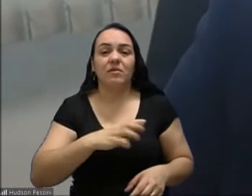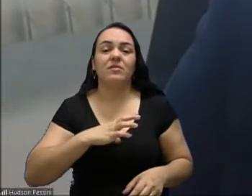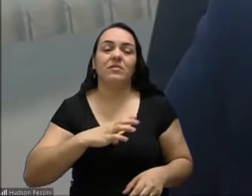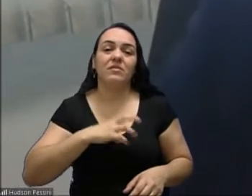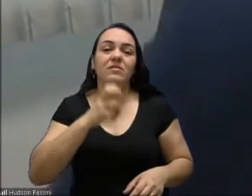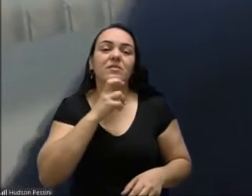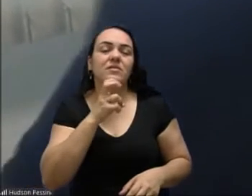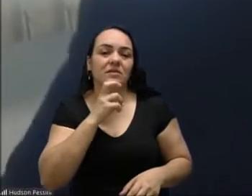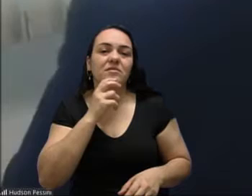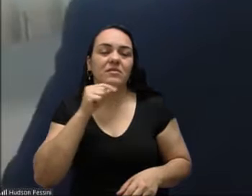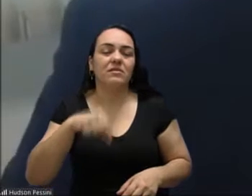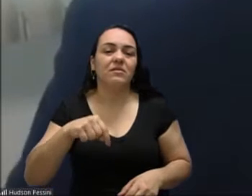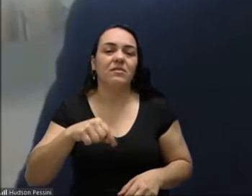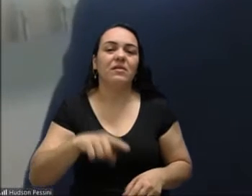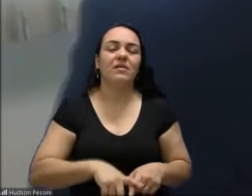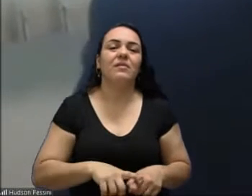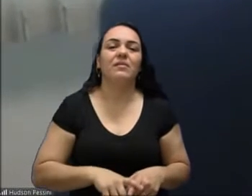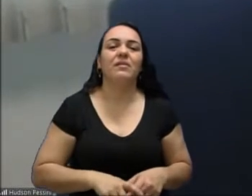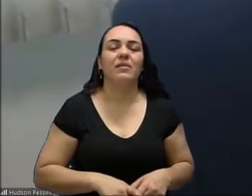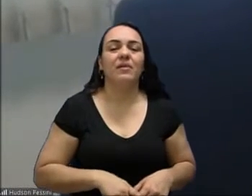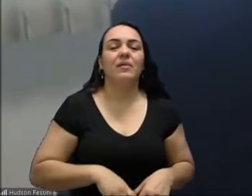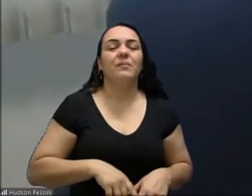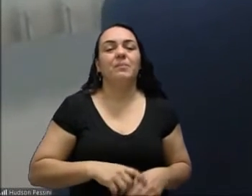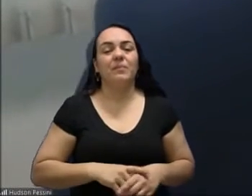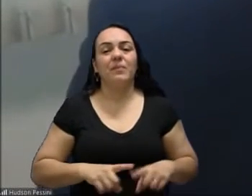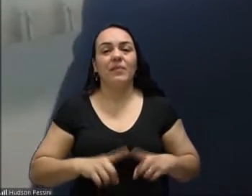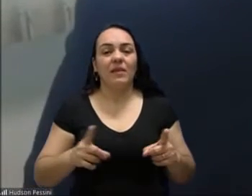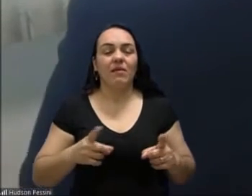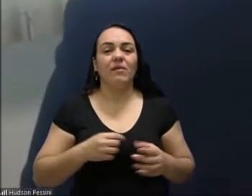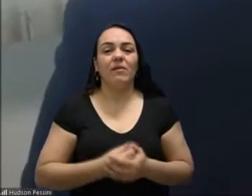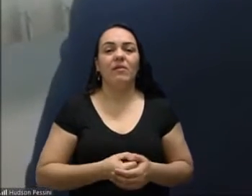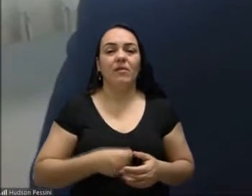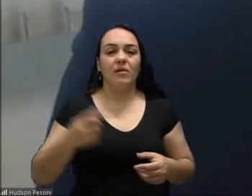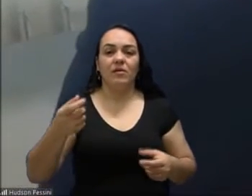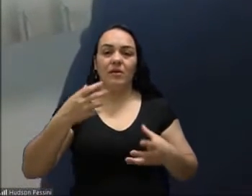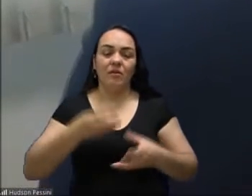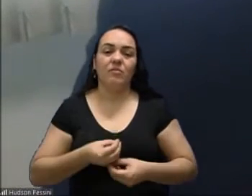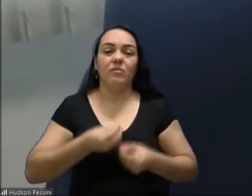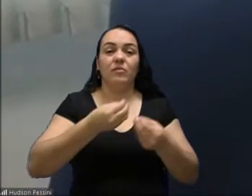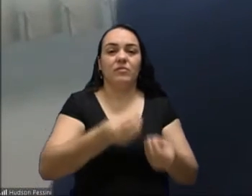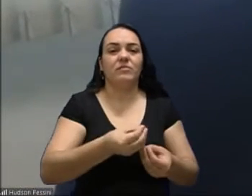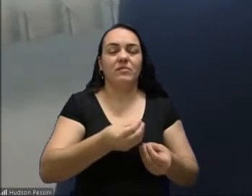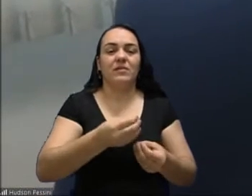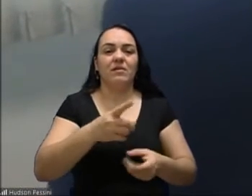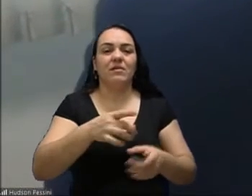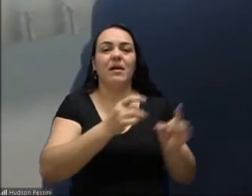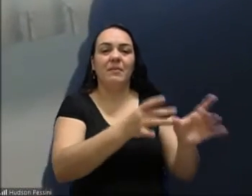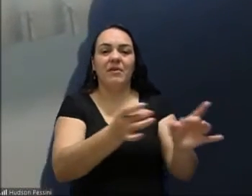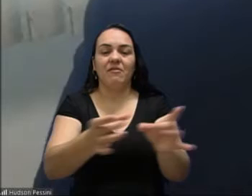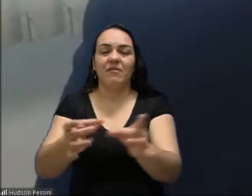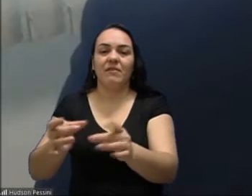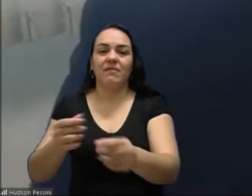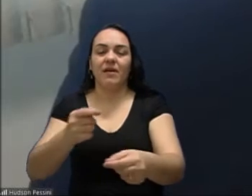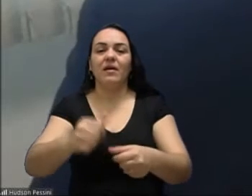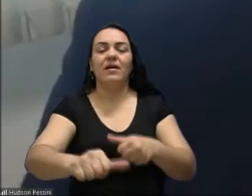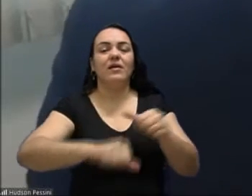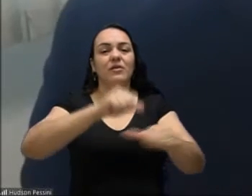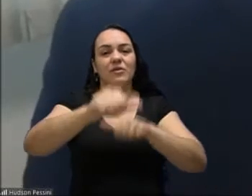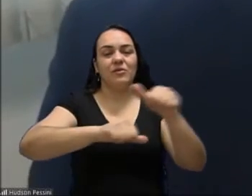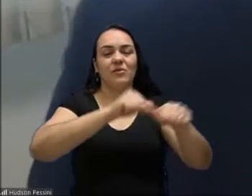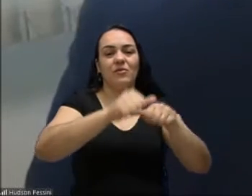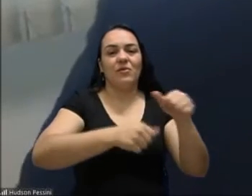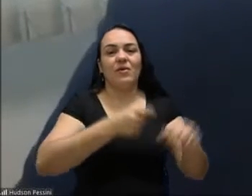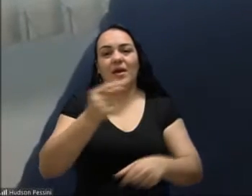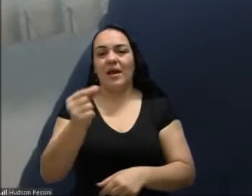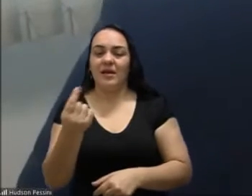acometida a uma situação de escambo. Você levava ali... Eu ia... Sabe o eu ia fazer na Feira da Barganha? Trocar moeda antiga.